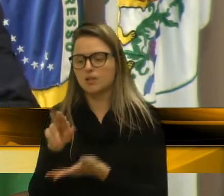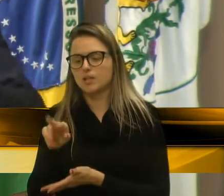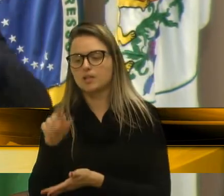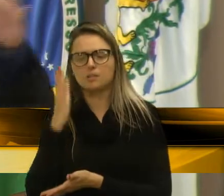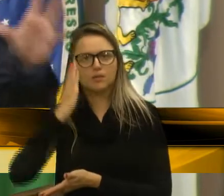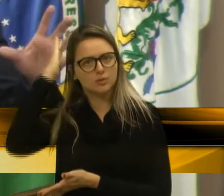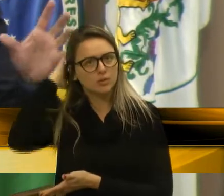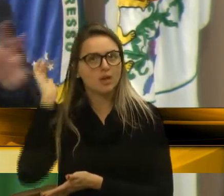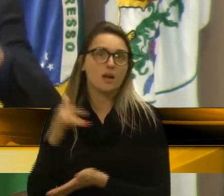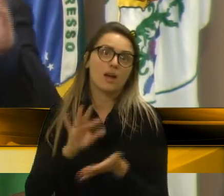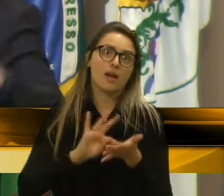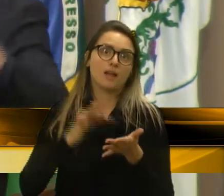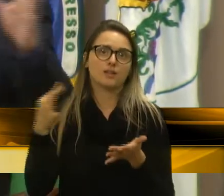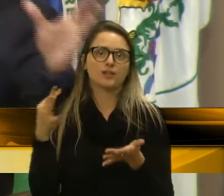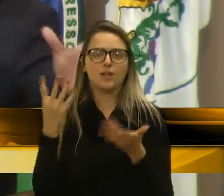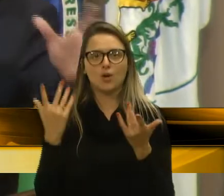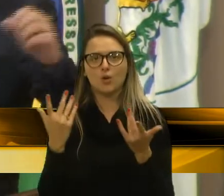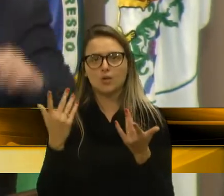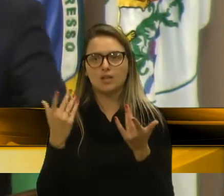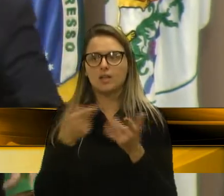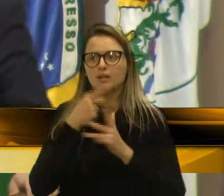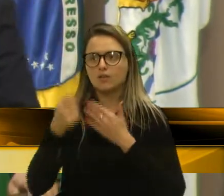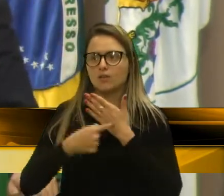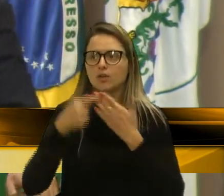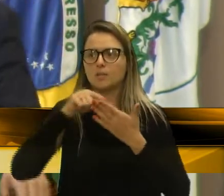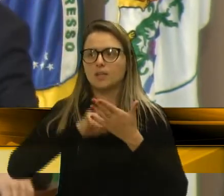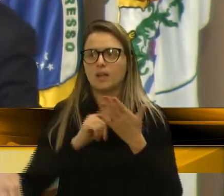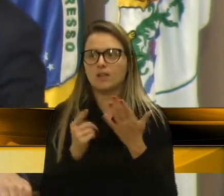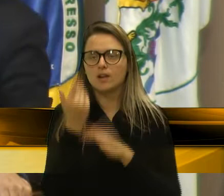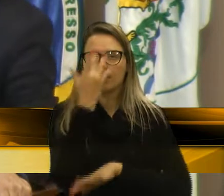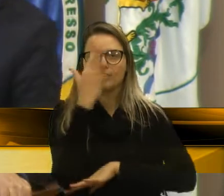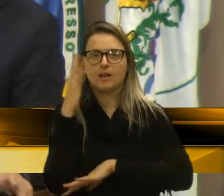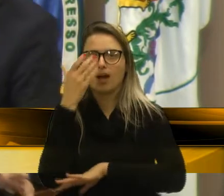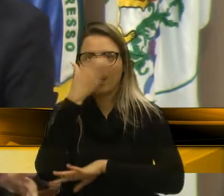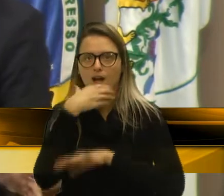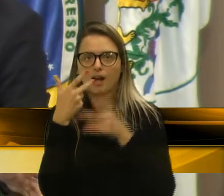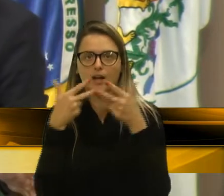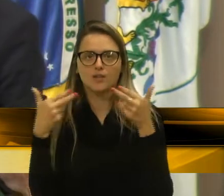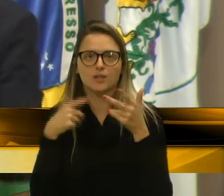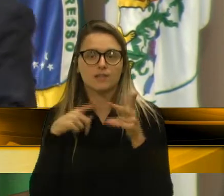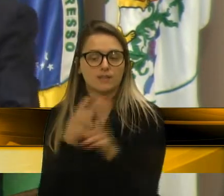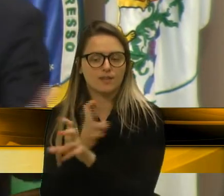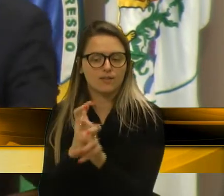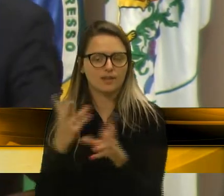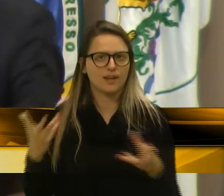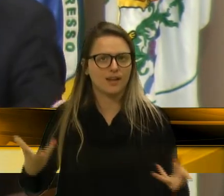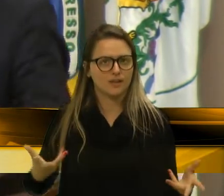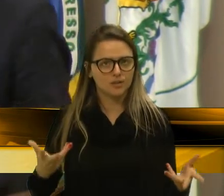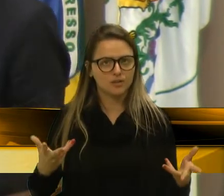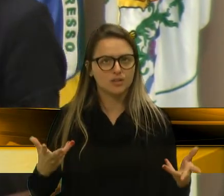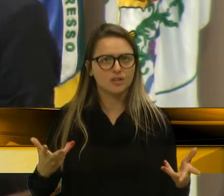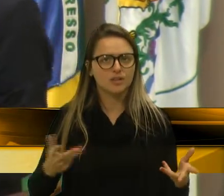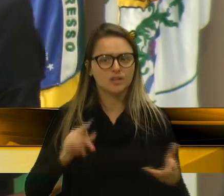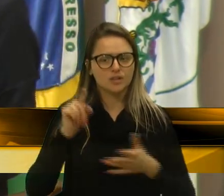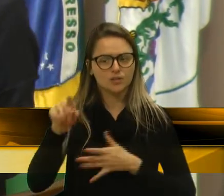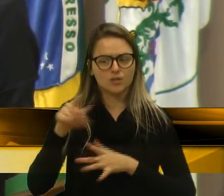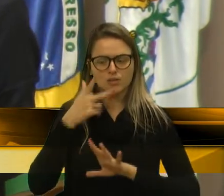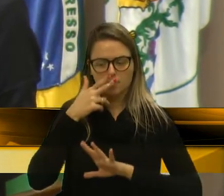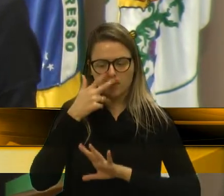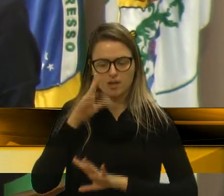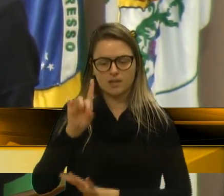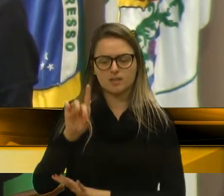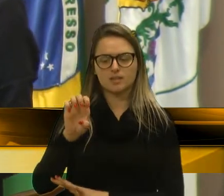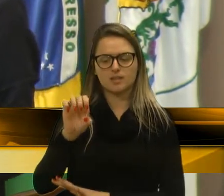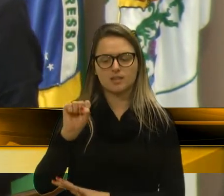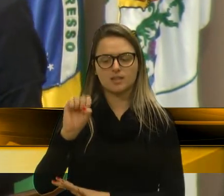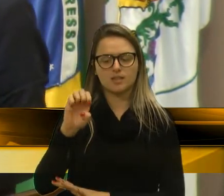é a teoria da árvore do fruto envenenado. Não, isso é prova ilícita. Vossa Excelência parece um desembargador aqui,